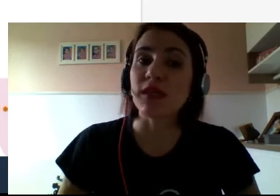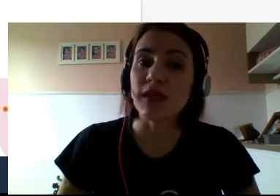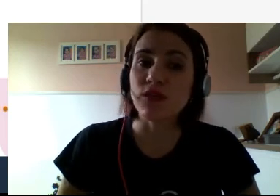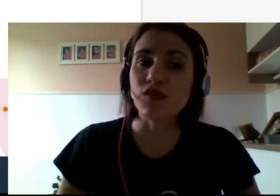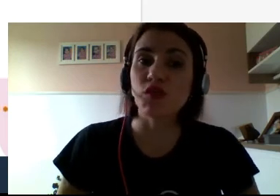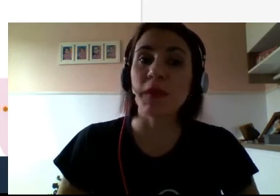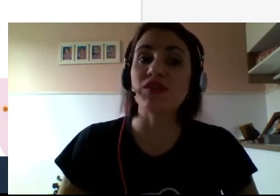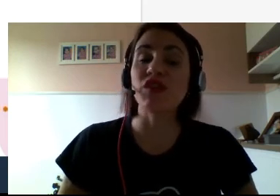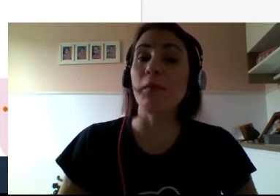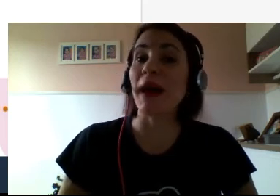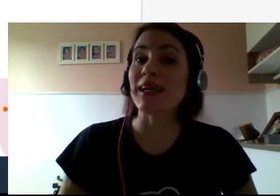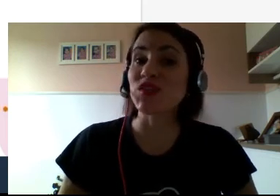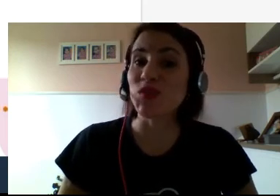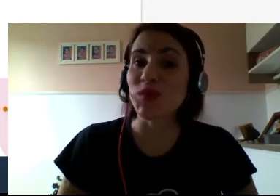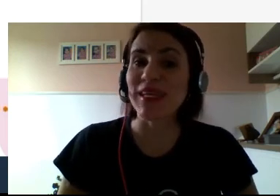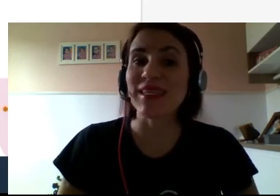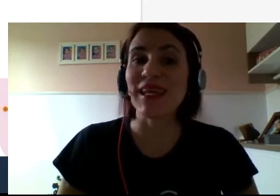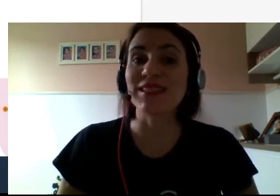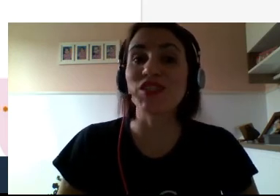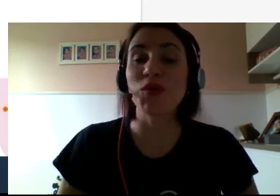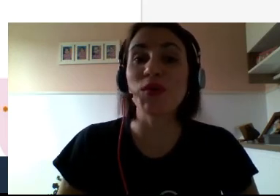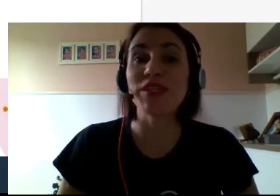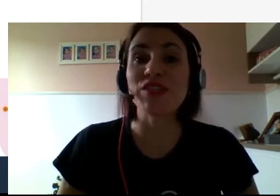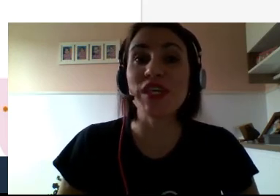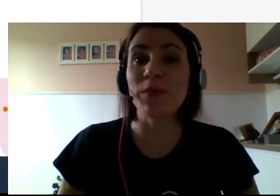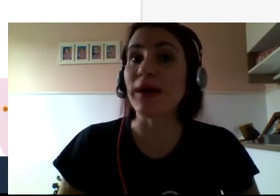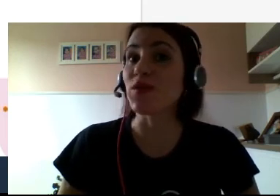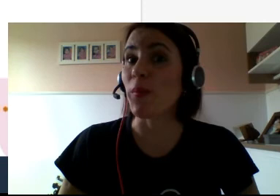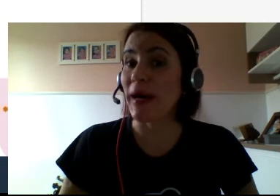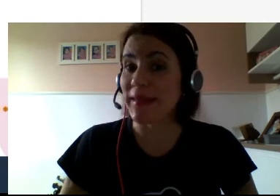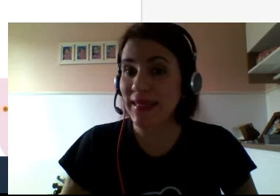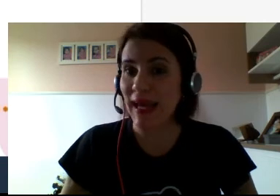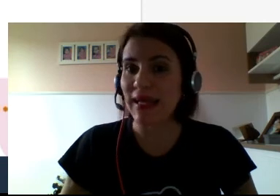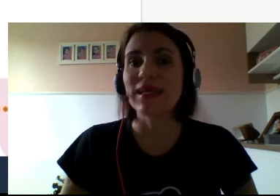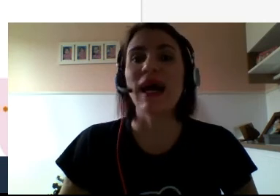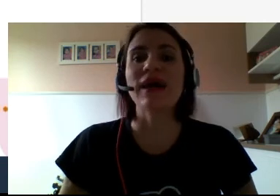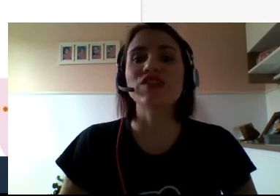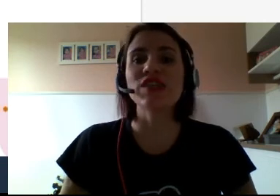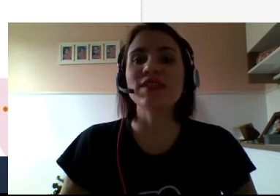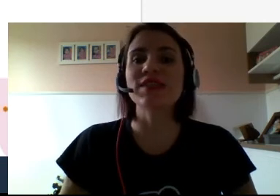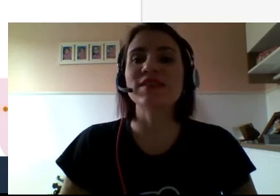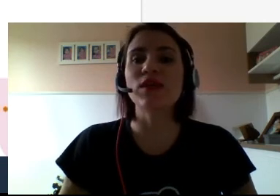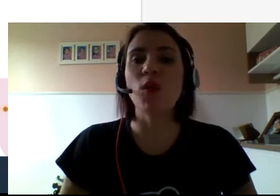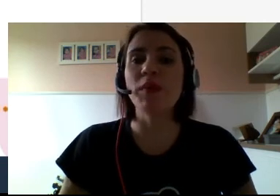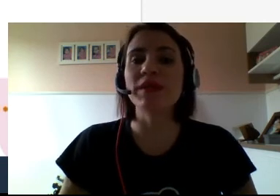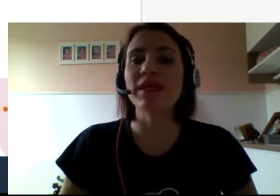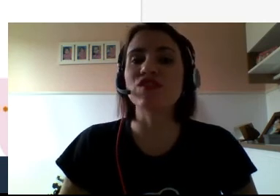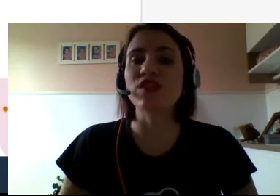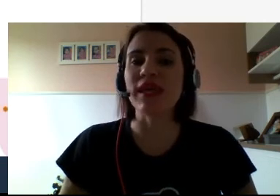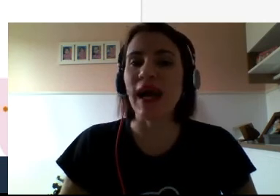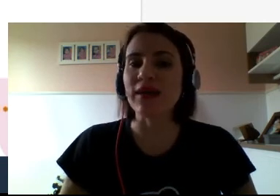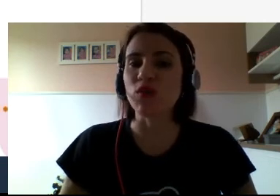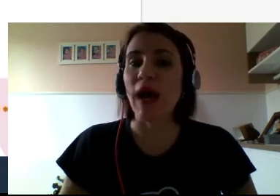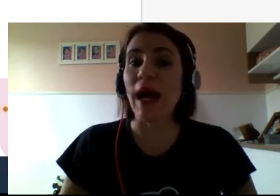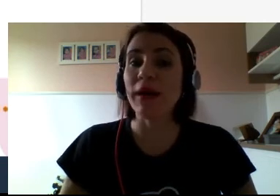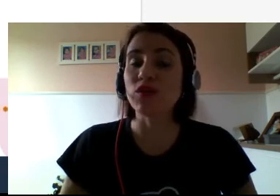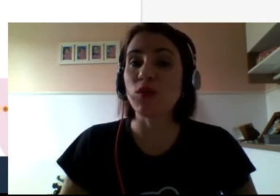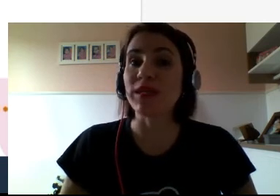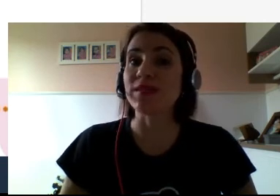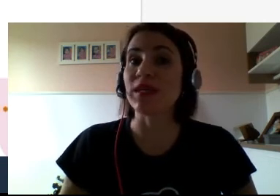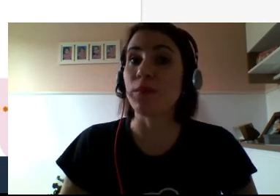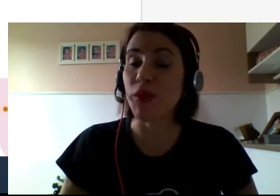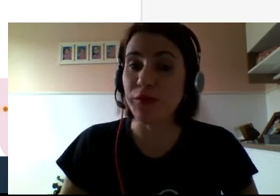todos os anos no mês de março na cidade de Curitiba no Paraná artistas e companhias de